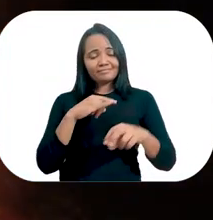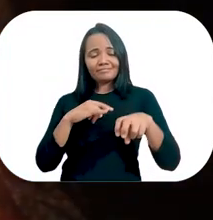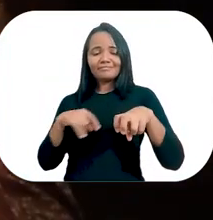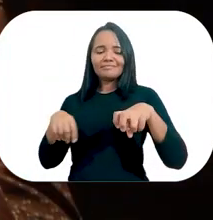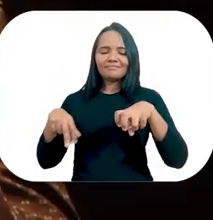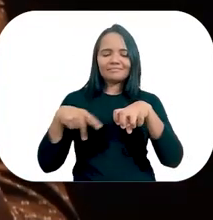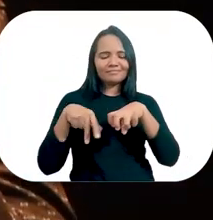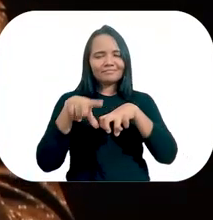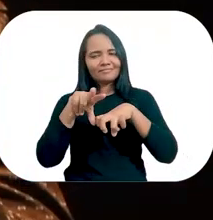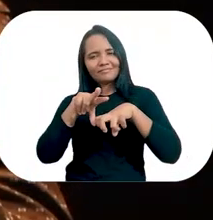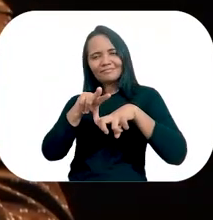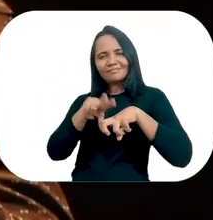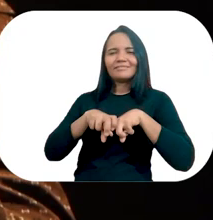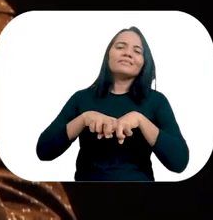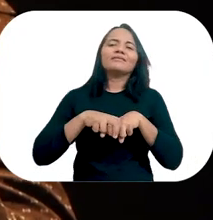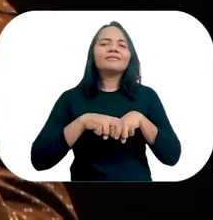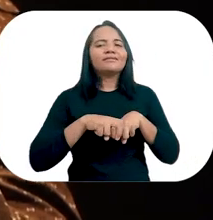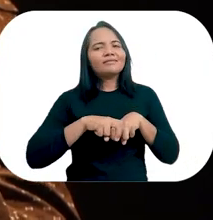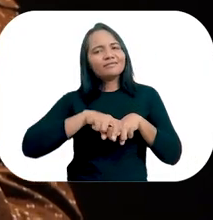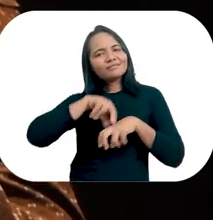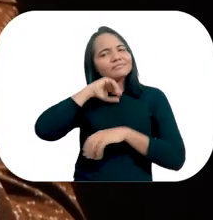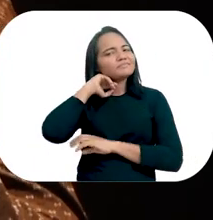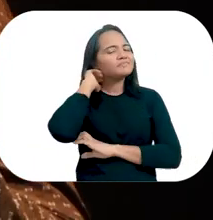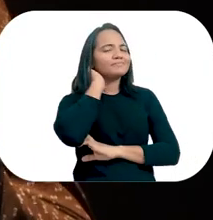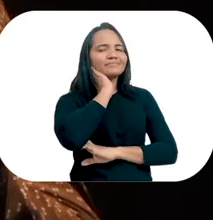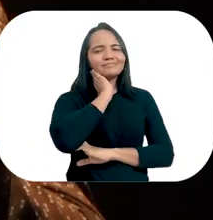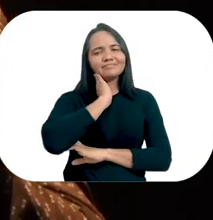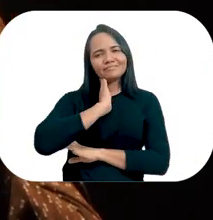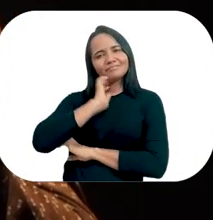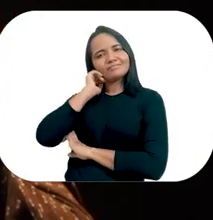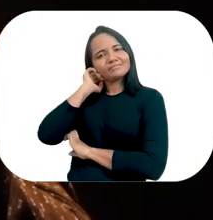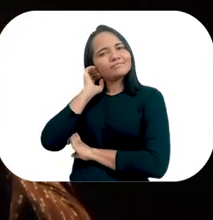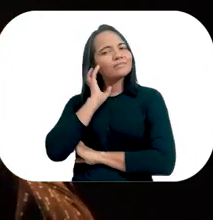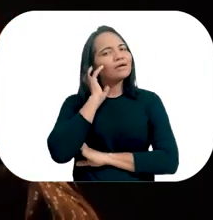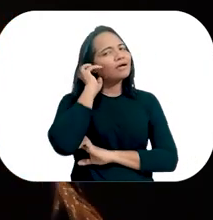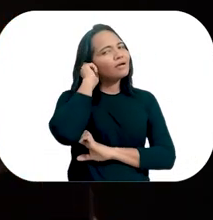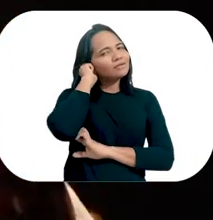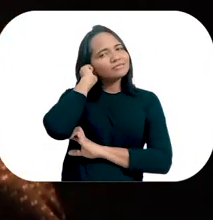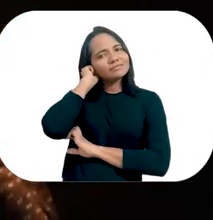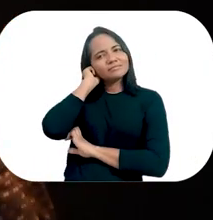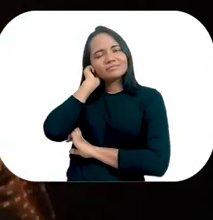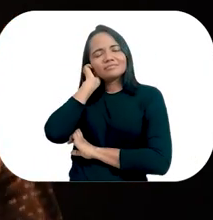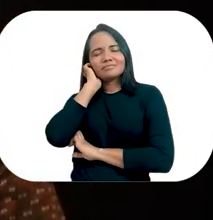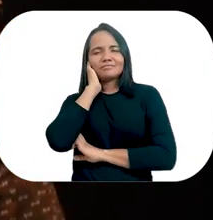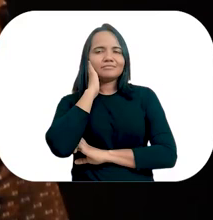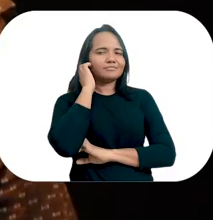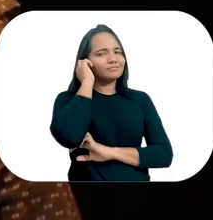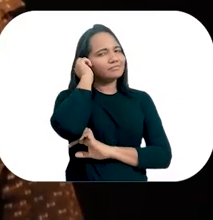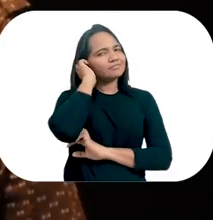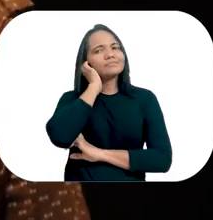senta no teu colo, lambe o pescoço, morde a orelha, enfia